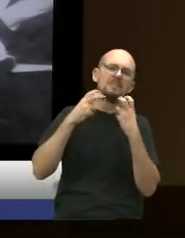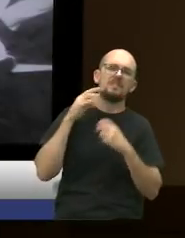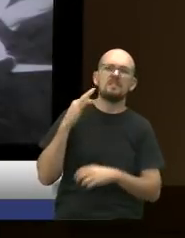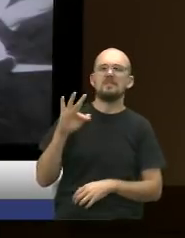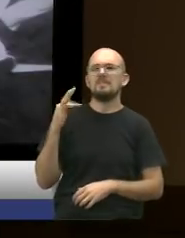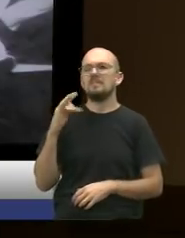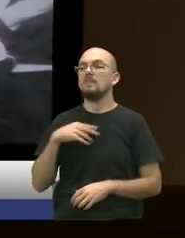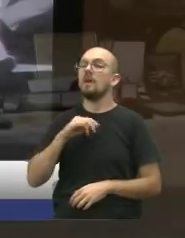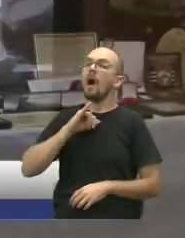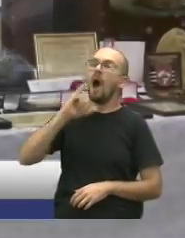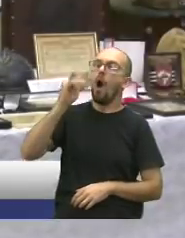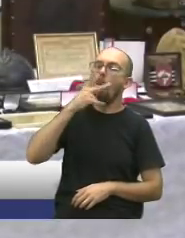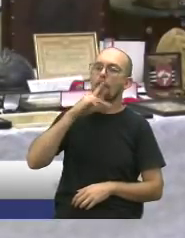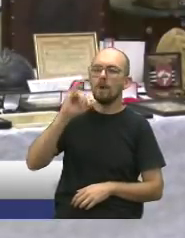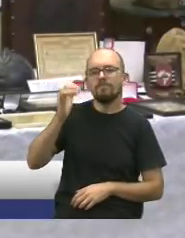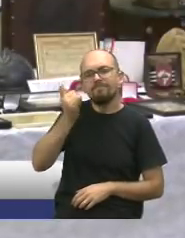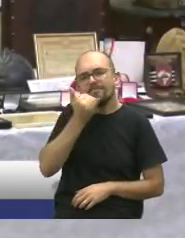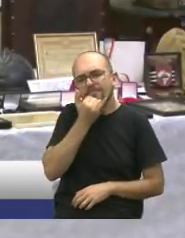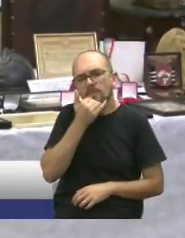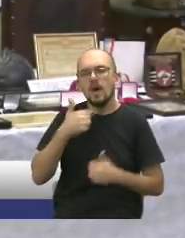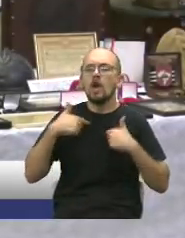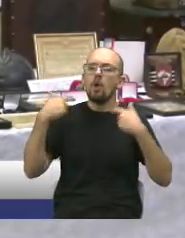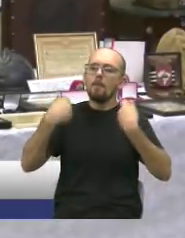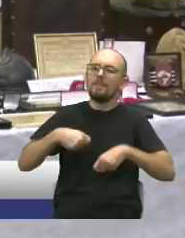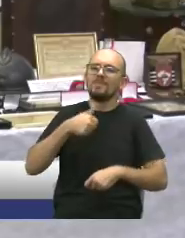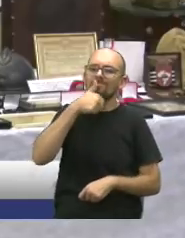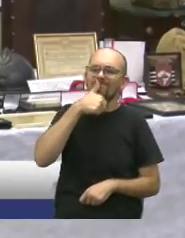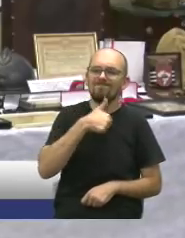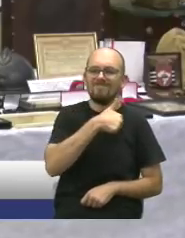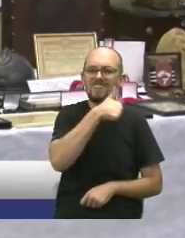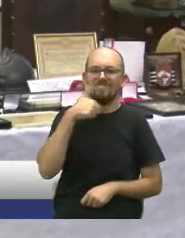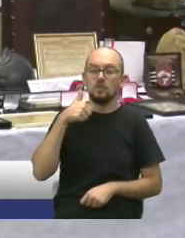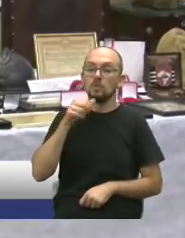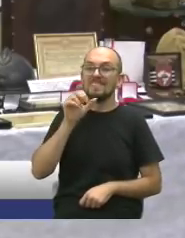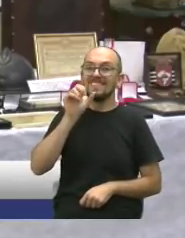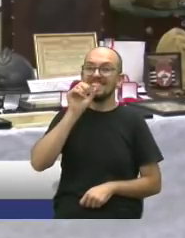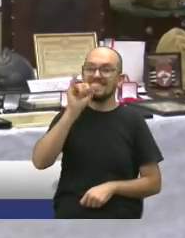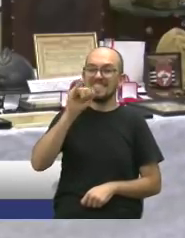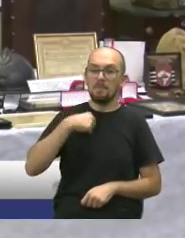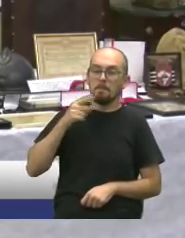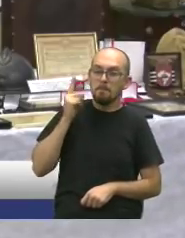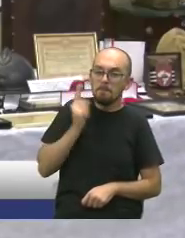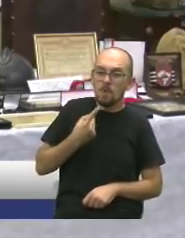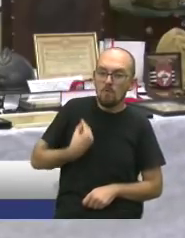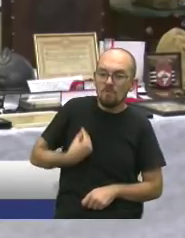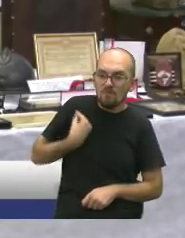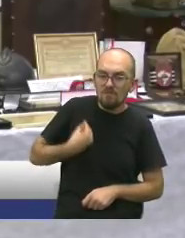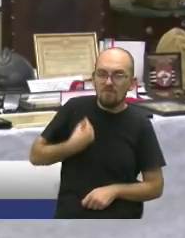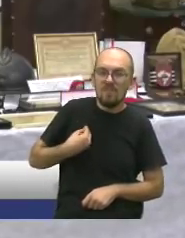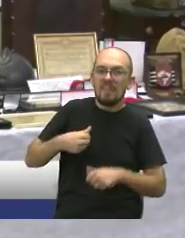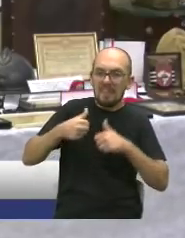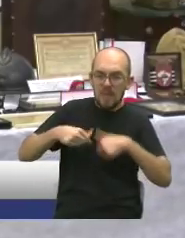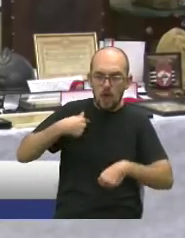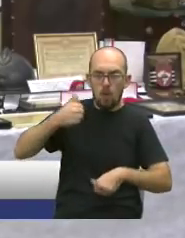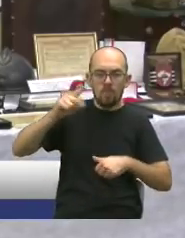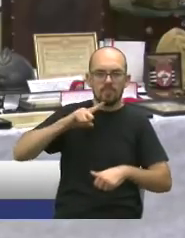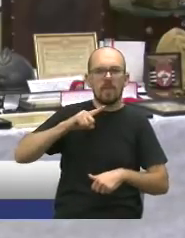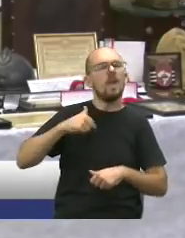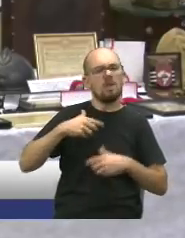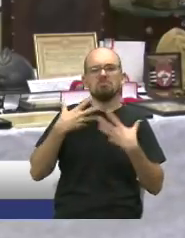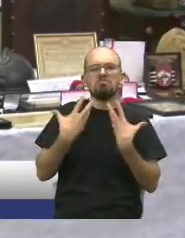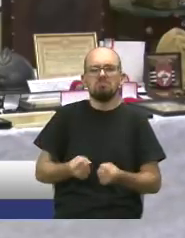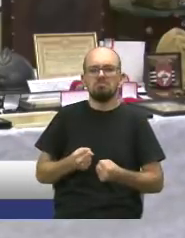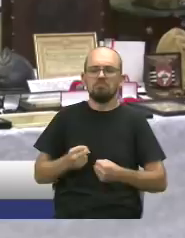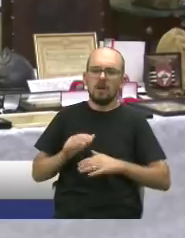estava destinado a esse sacrifício. Se 1000 vidas tivesse, 1000 vidas daria pelo meu